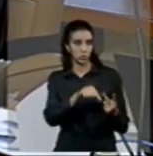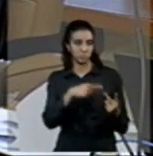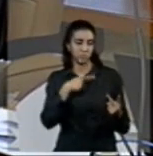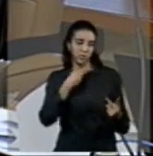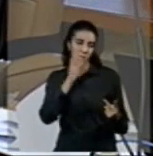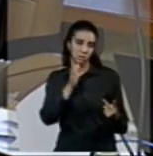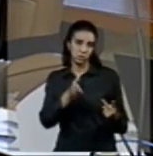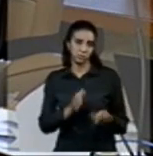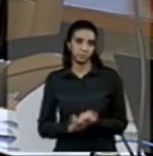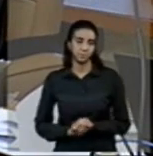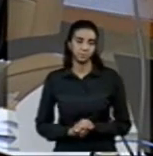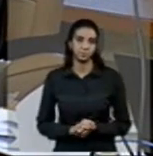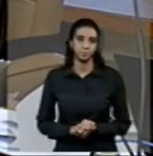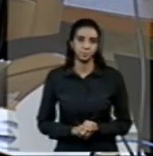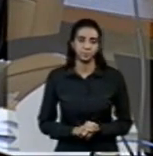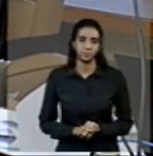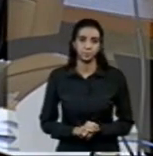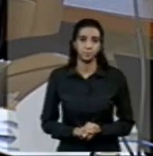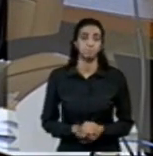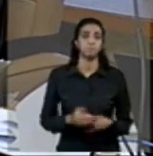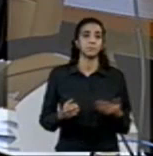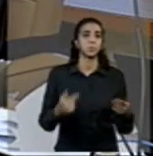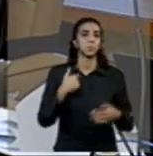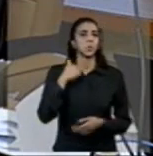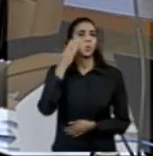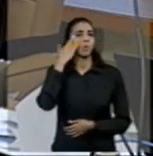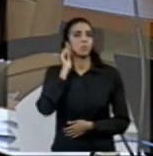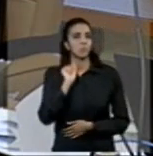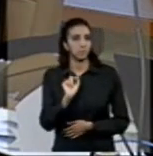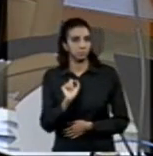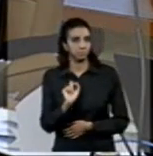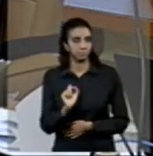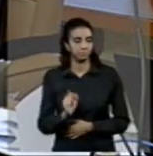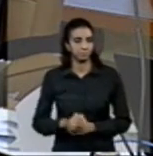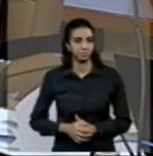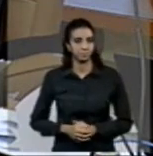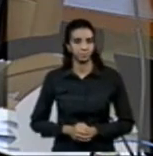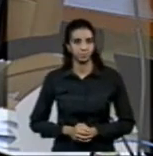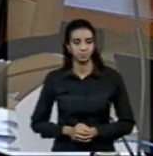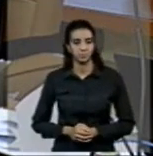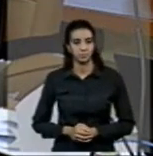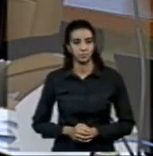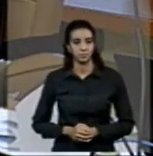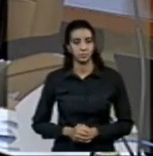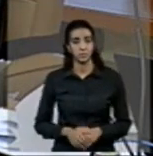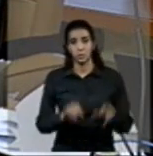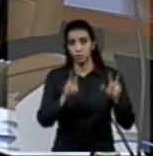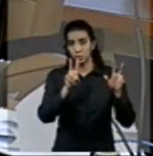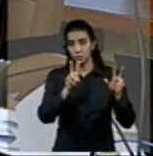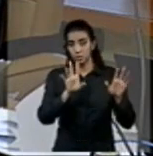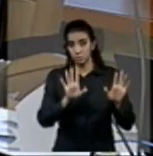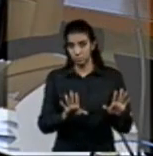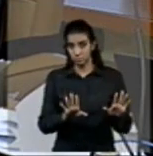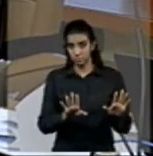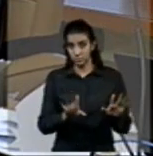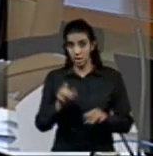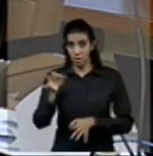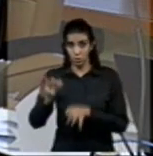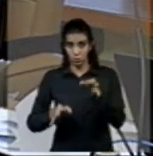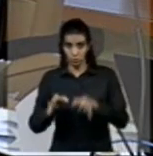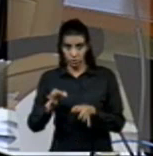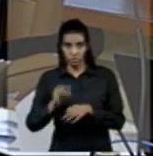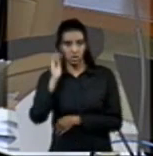vez. Assim, entendo que nesses limites, a atividade interpretativa da Justiça